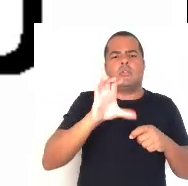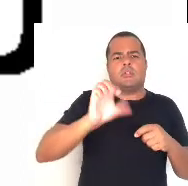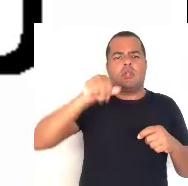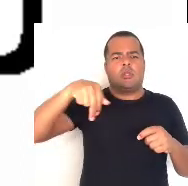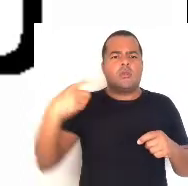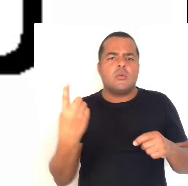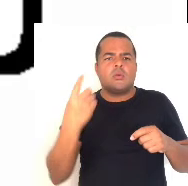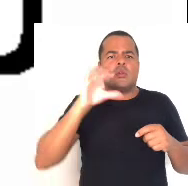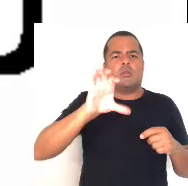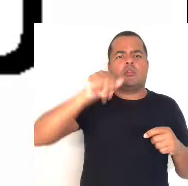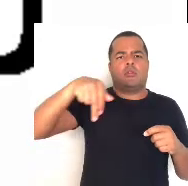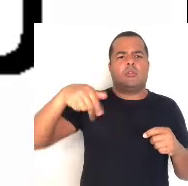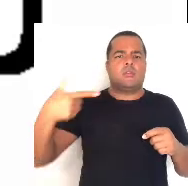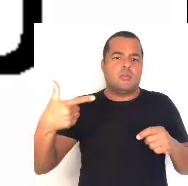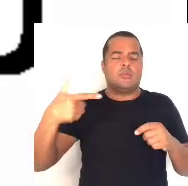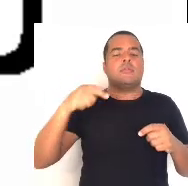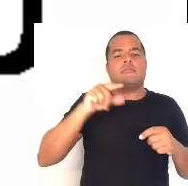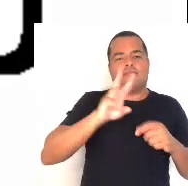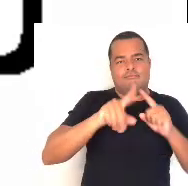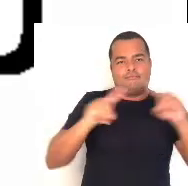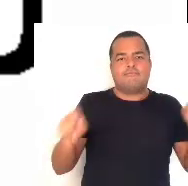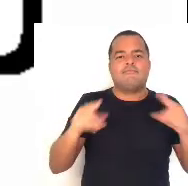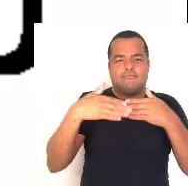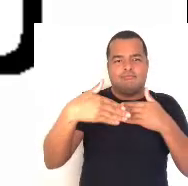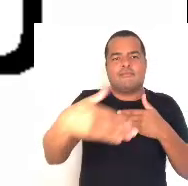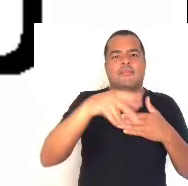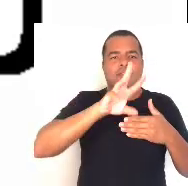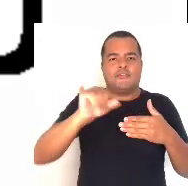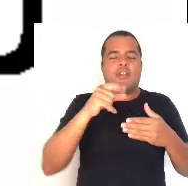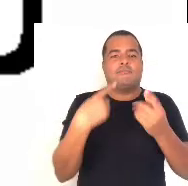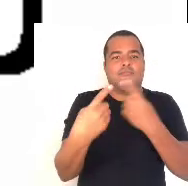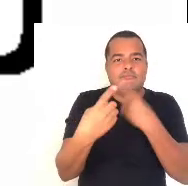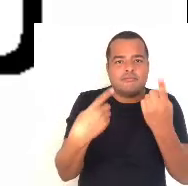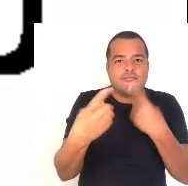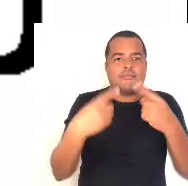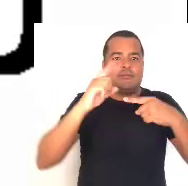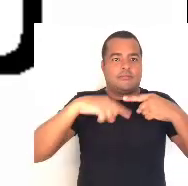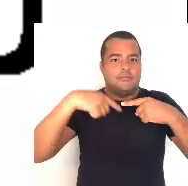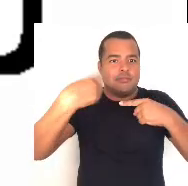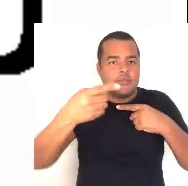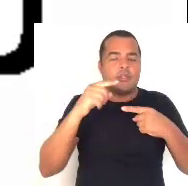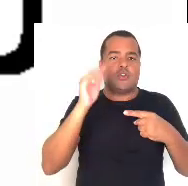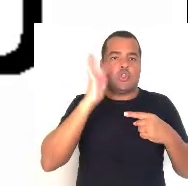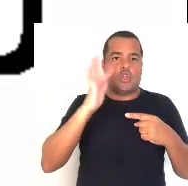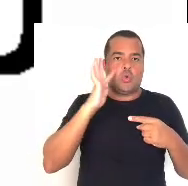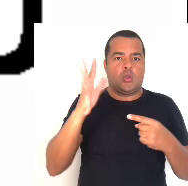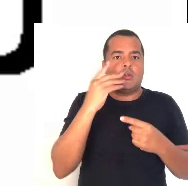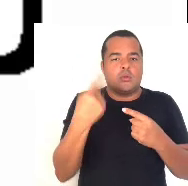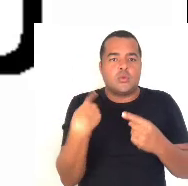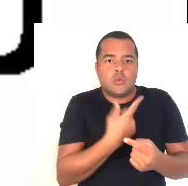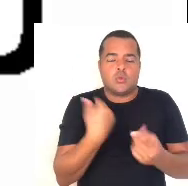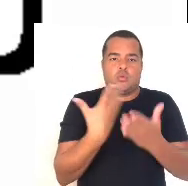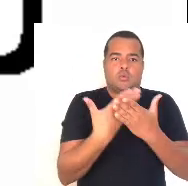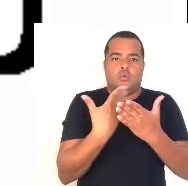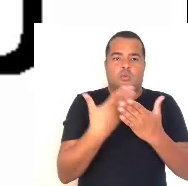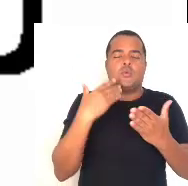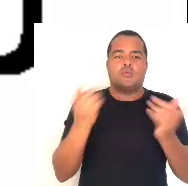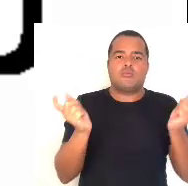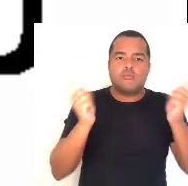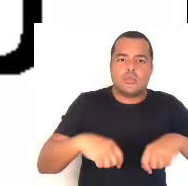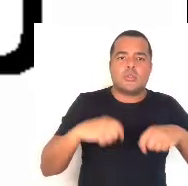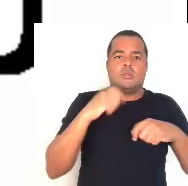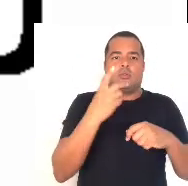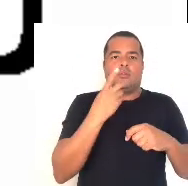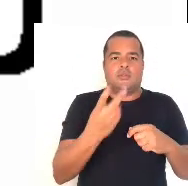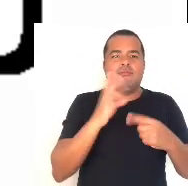uma reação ser via SN1 ou SN2, mas isso serão questões que a gente vai estar discutindo na parte teórica dos